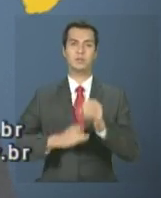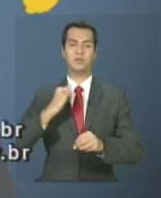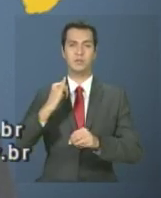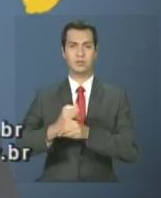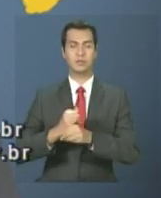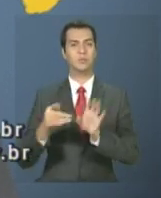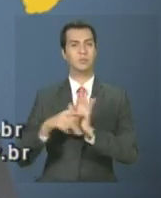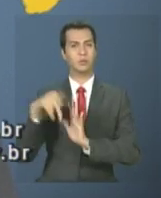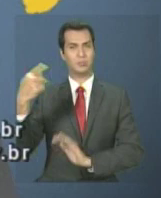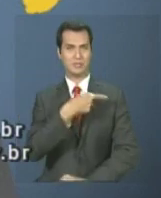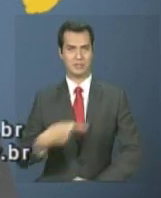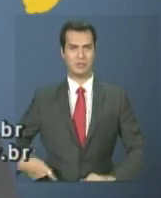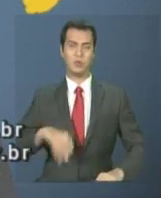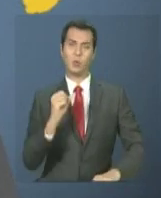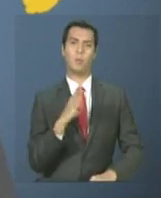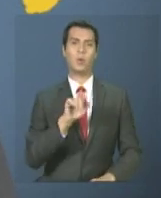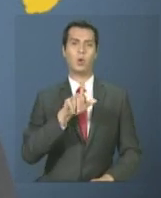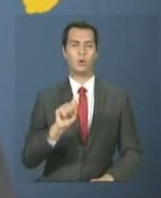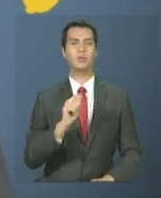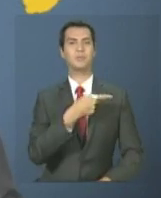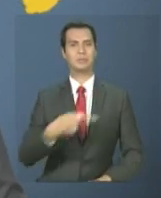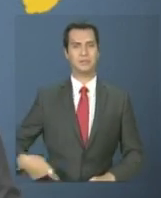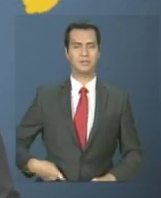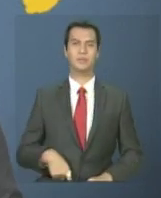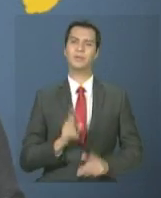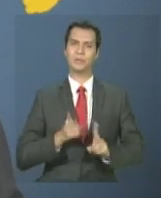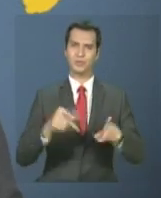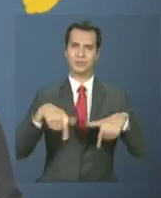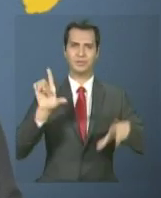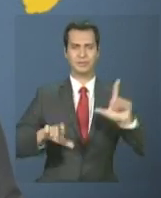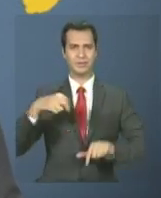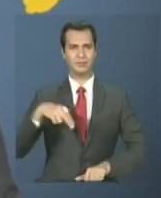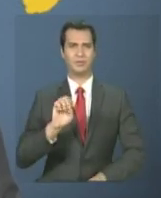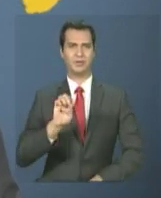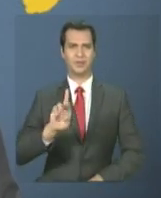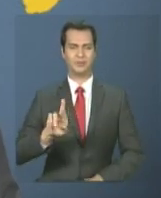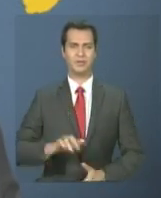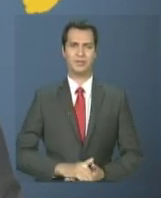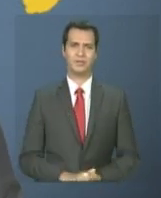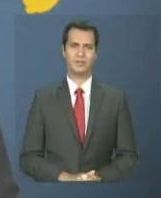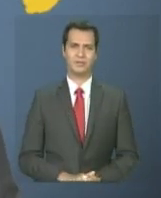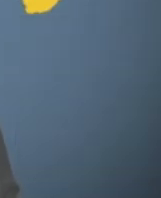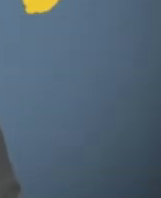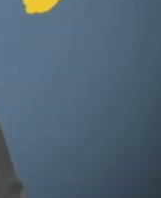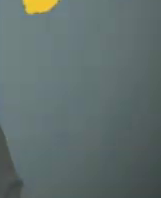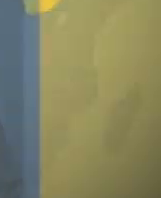e também pelo blog do Planalto. Continue com a gente, NBR, a TV do Governo Federal.